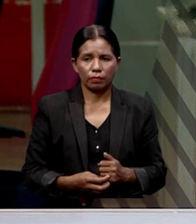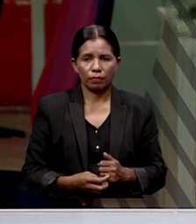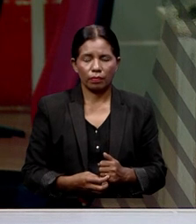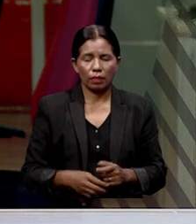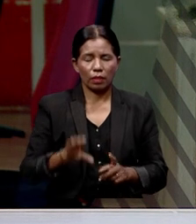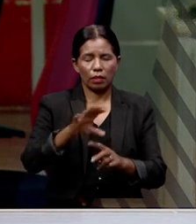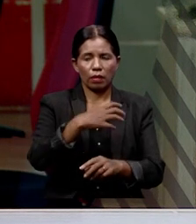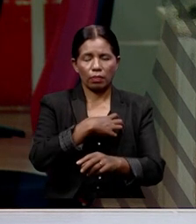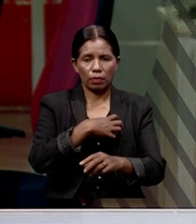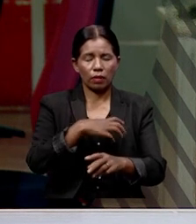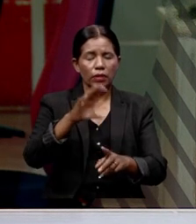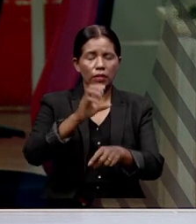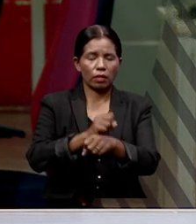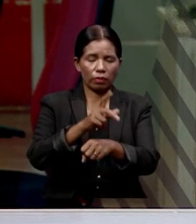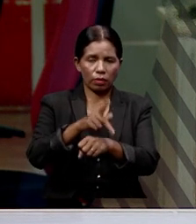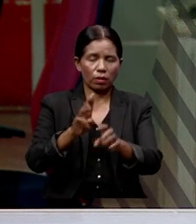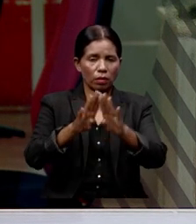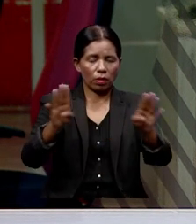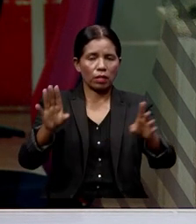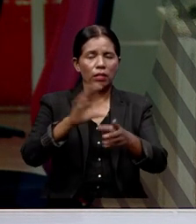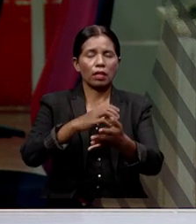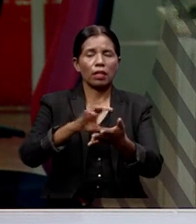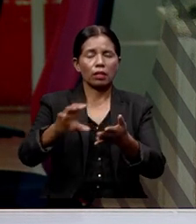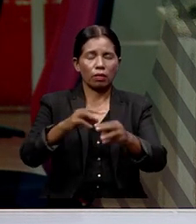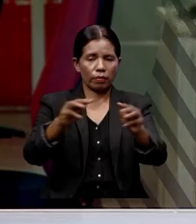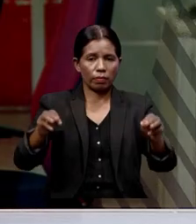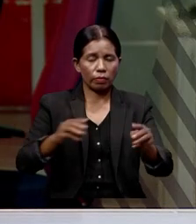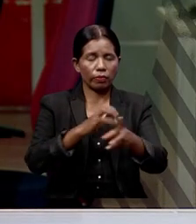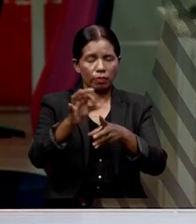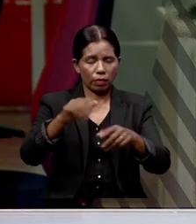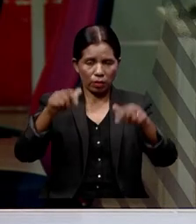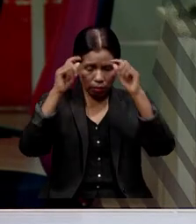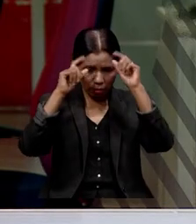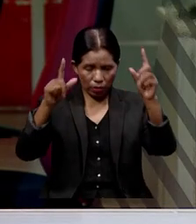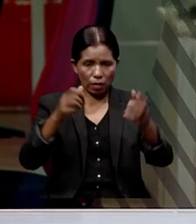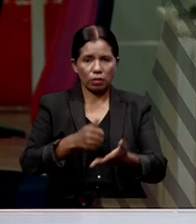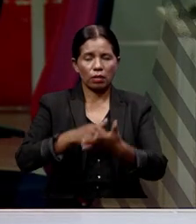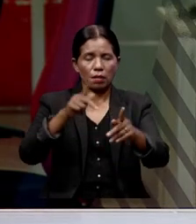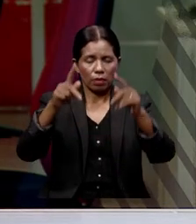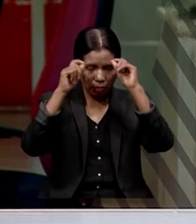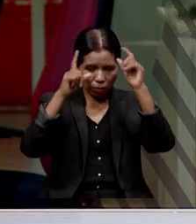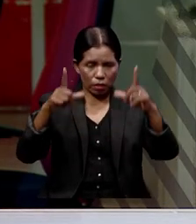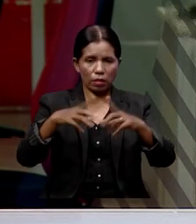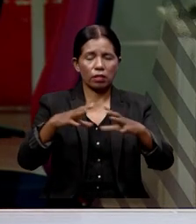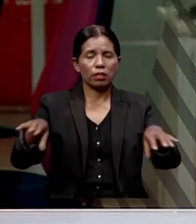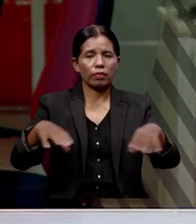Se for para ser logo que centro de formação e a município, onde facilita Timor-Ancira para serviço e ir a Japão.